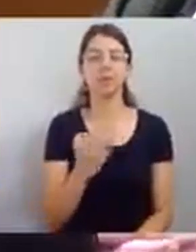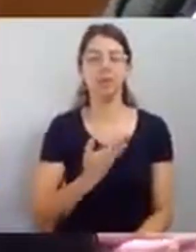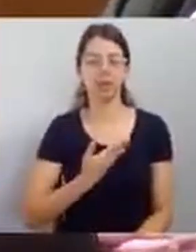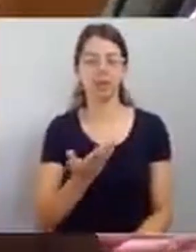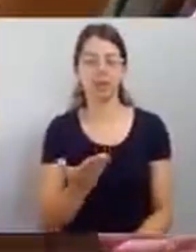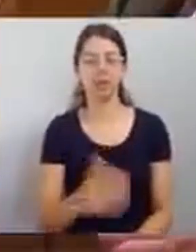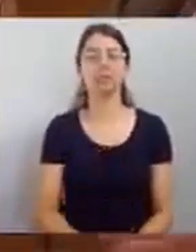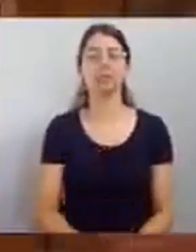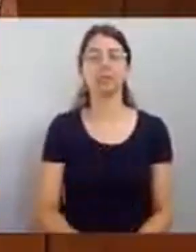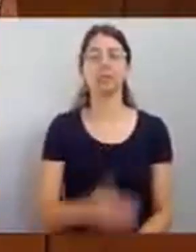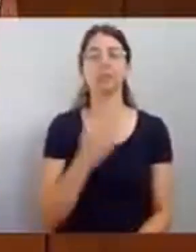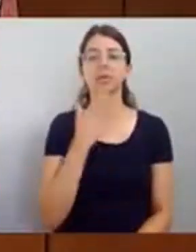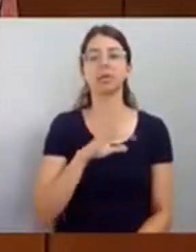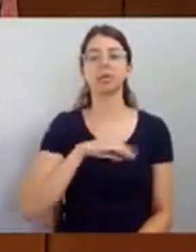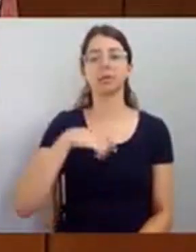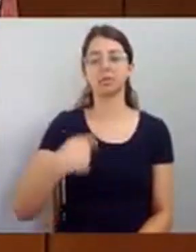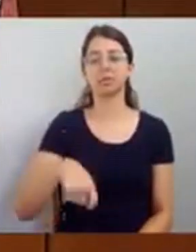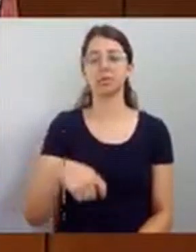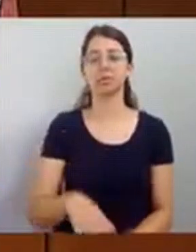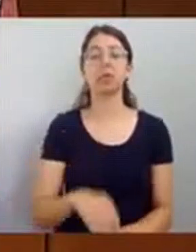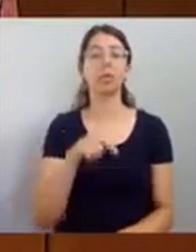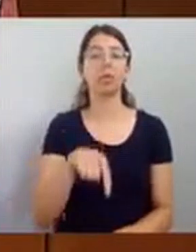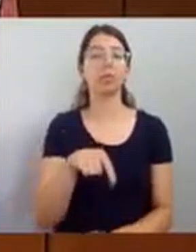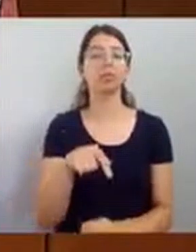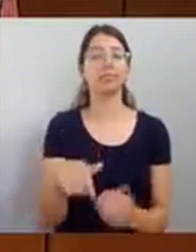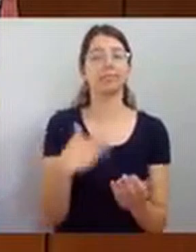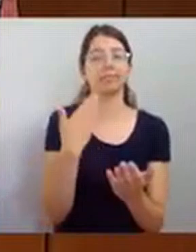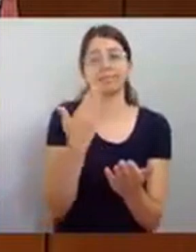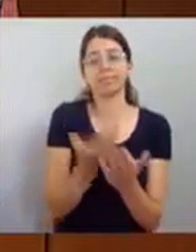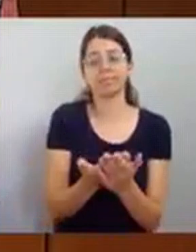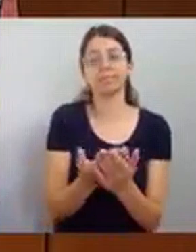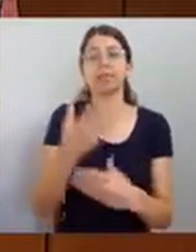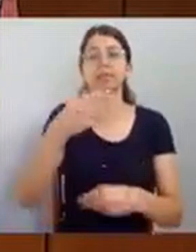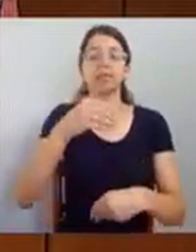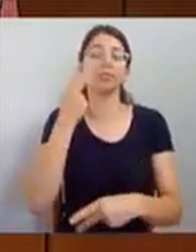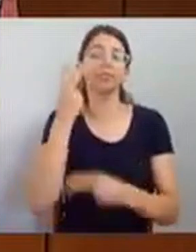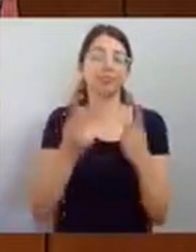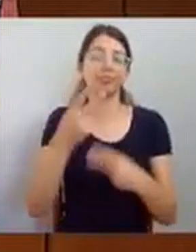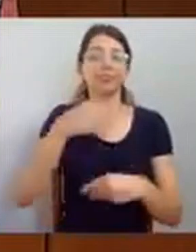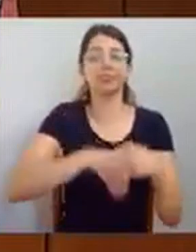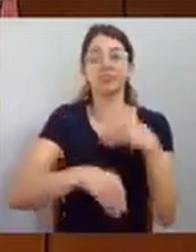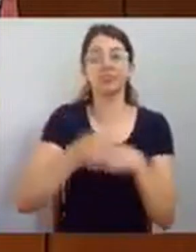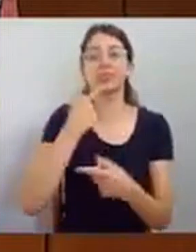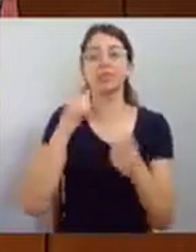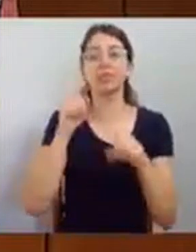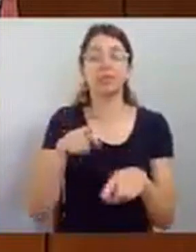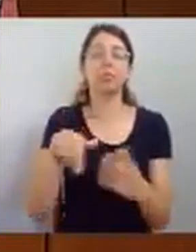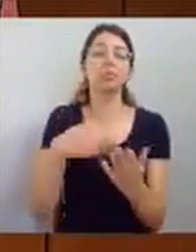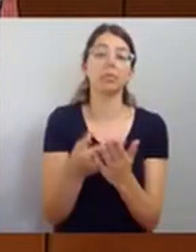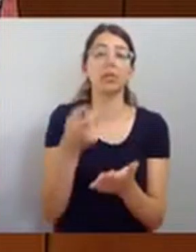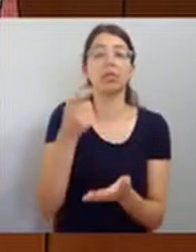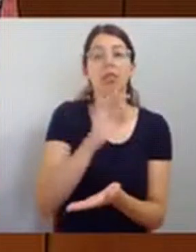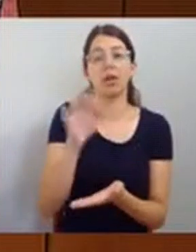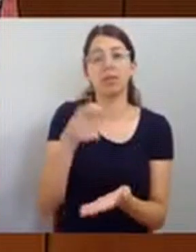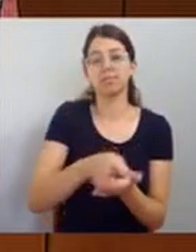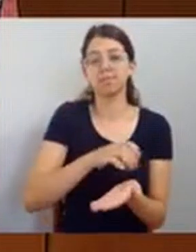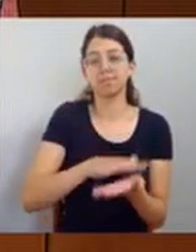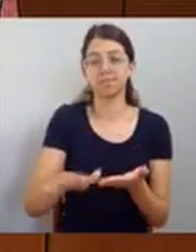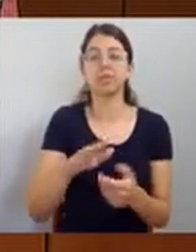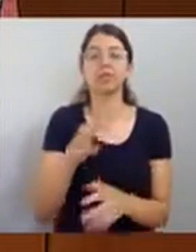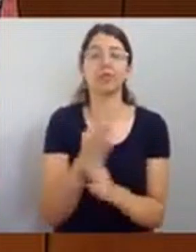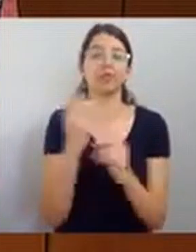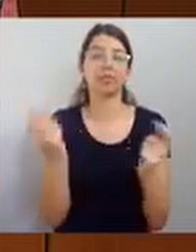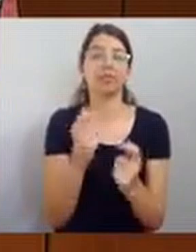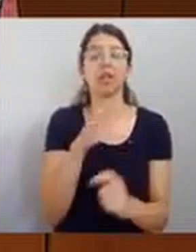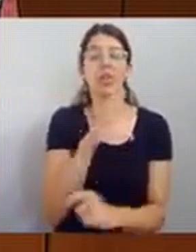Muito obrigado, Sr. Presidente. Ora, hoje apreciamos e votamos mais uma vez proposta de isenção de taxas para o Festival Nós Alive.